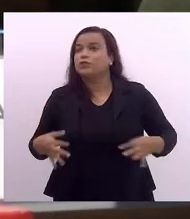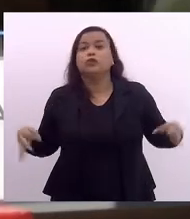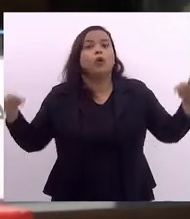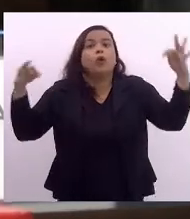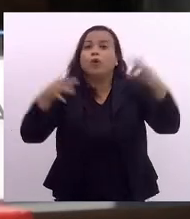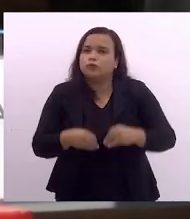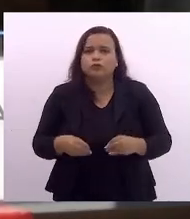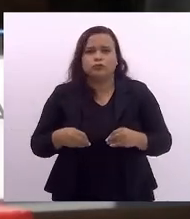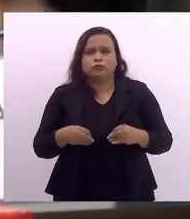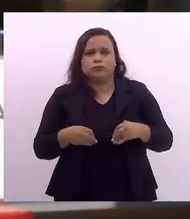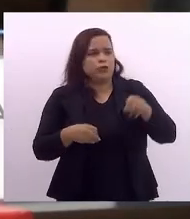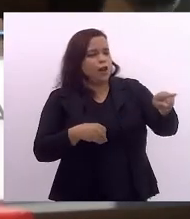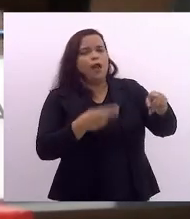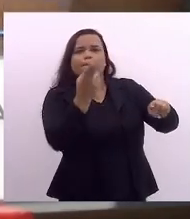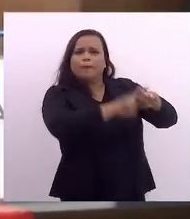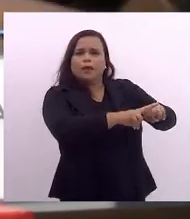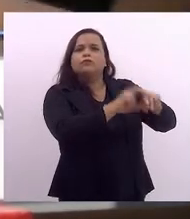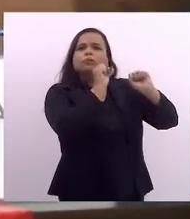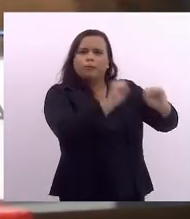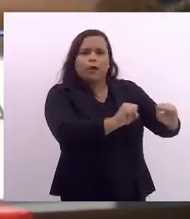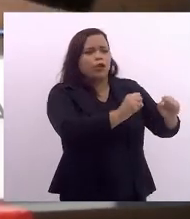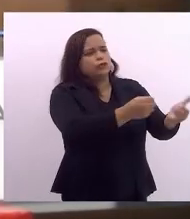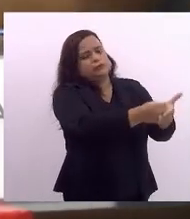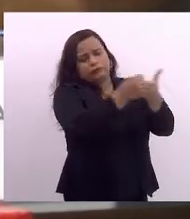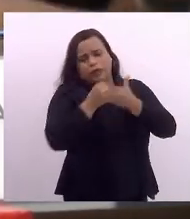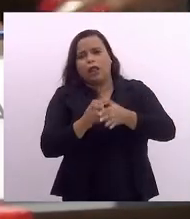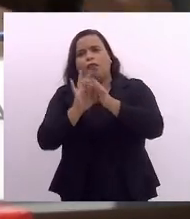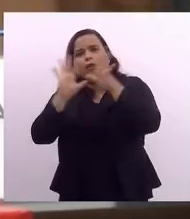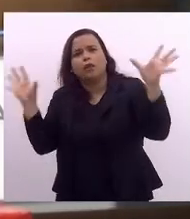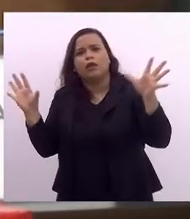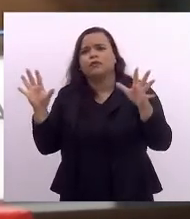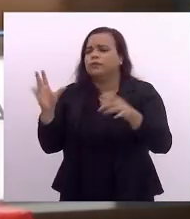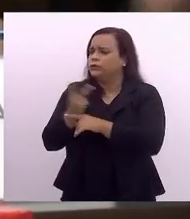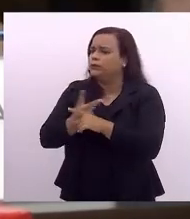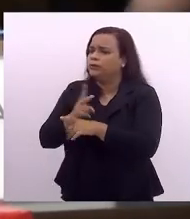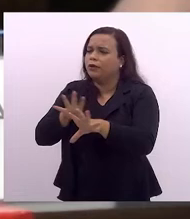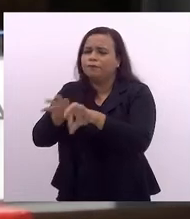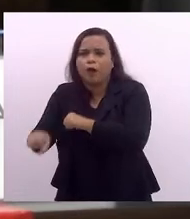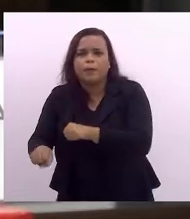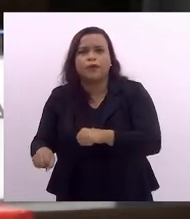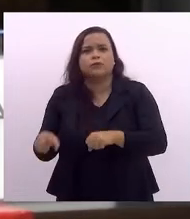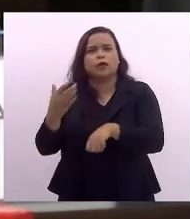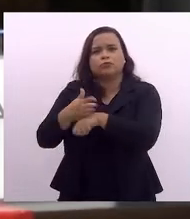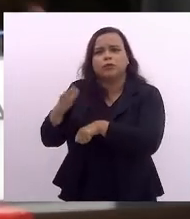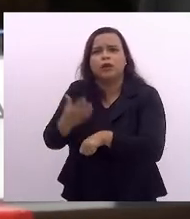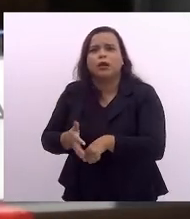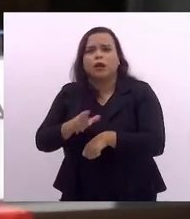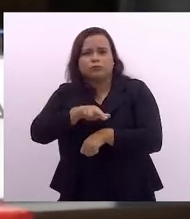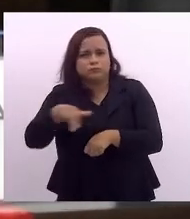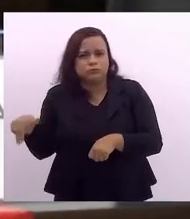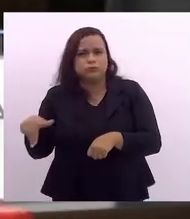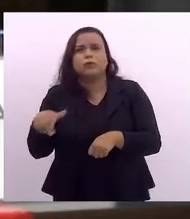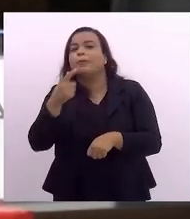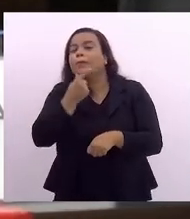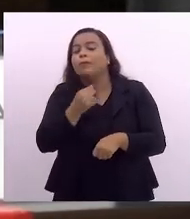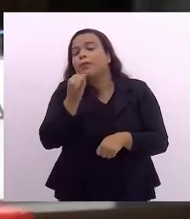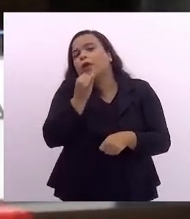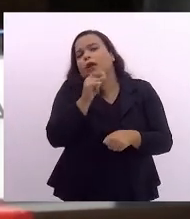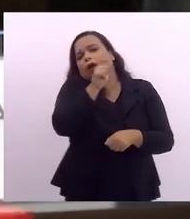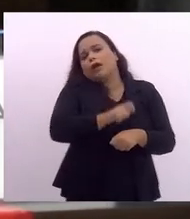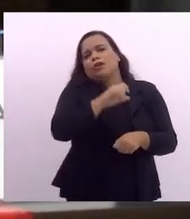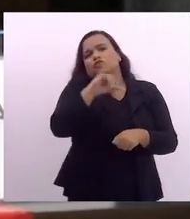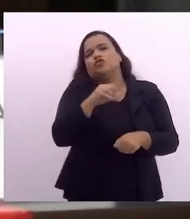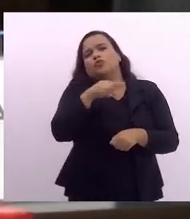todos passaram no sistema e todos estão aí buscando a sua formação, e muitos já têm, como o caso do João, que é nosso